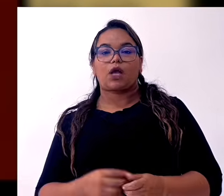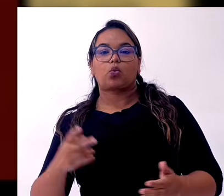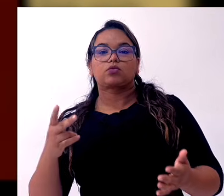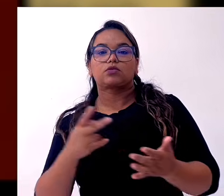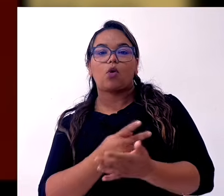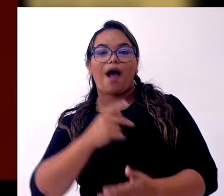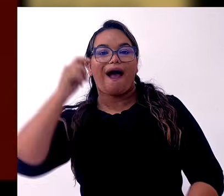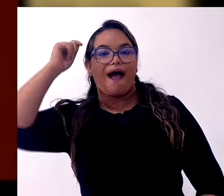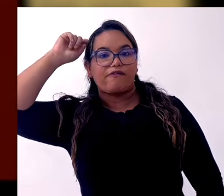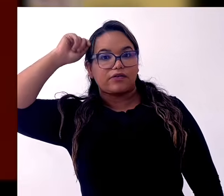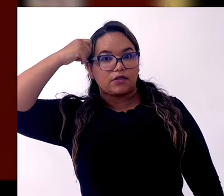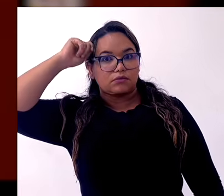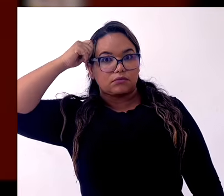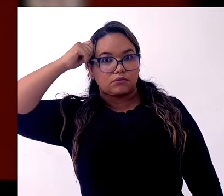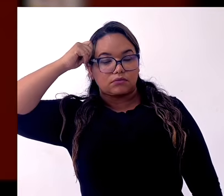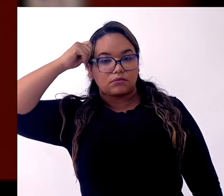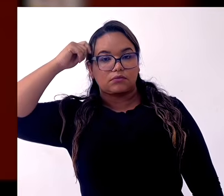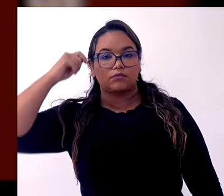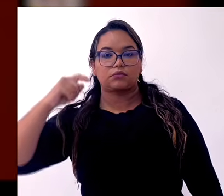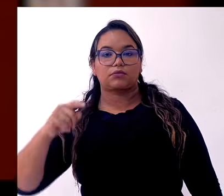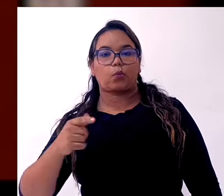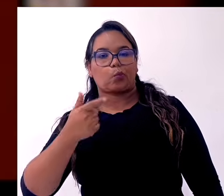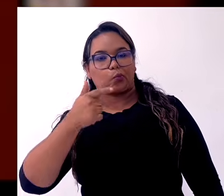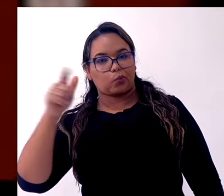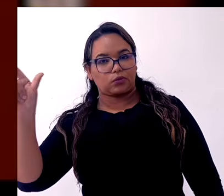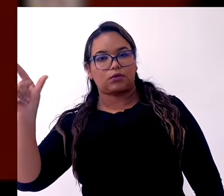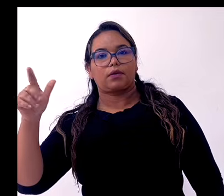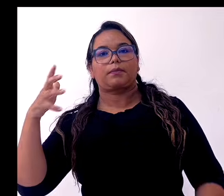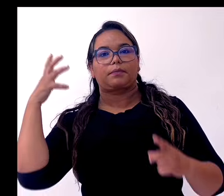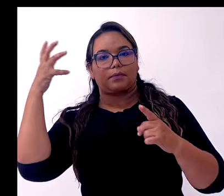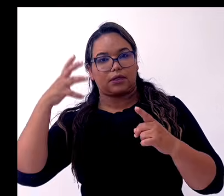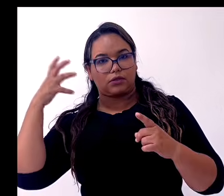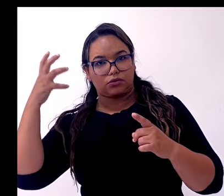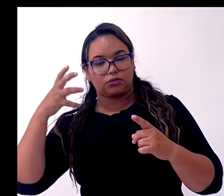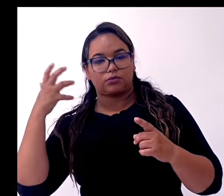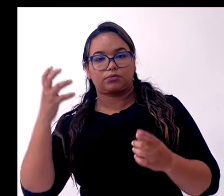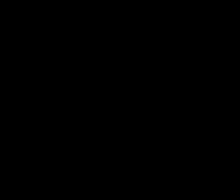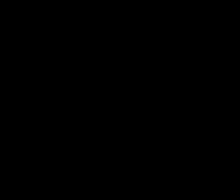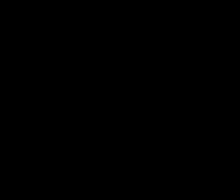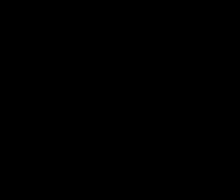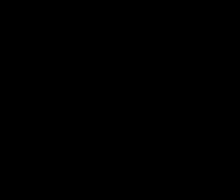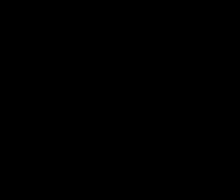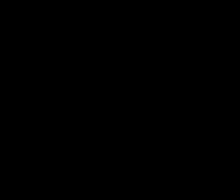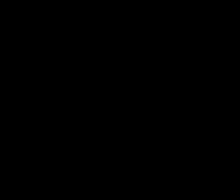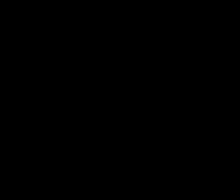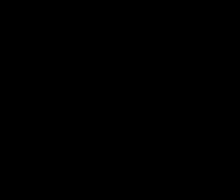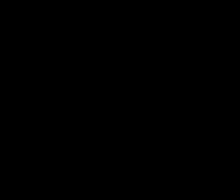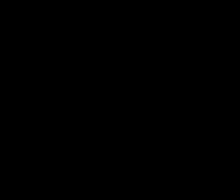contemplar o que aconteceu na situação da África. Mas nós vamos fazer isso em outra sessão.